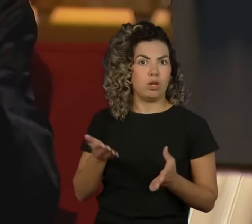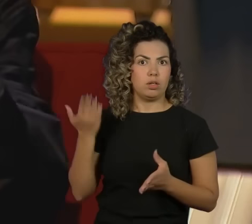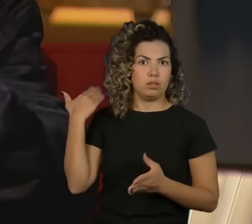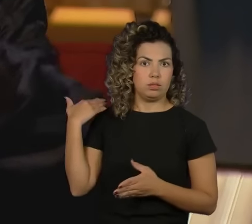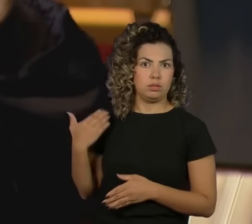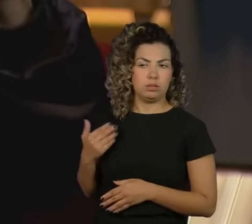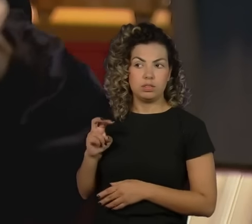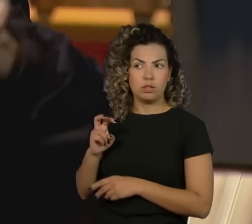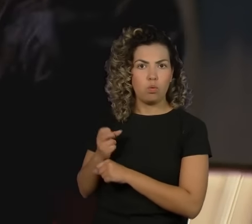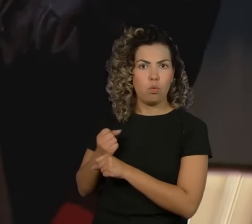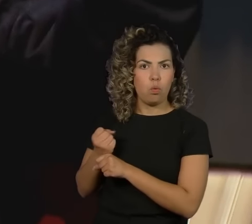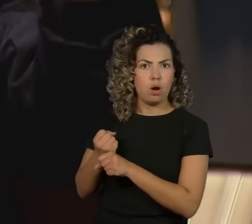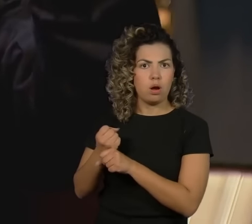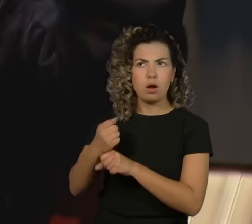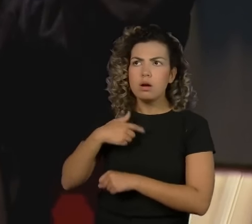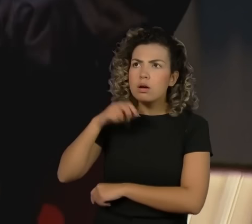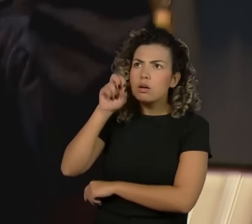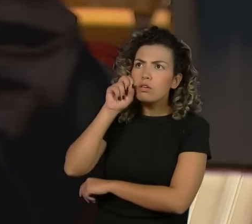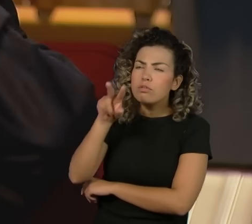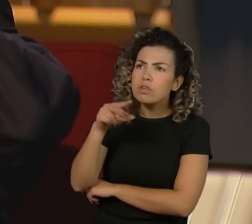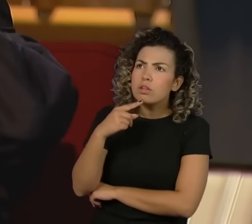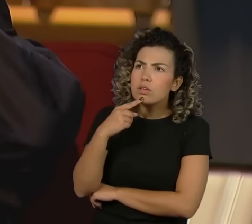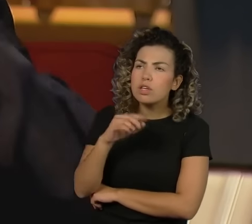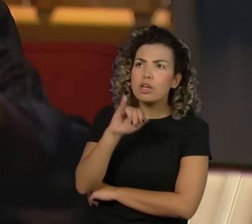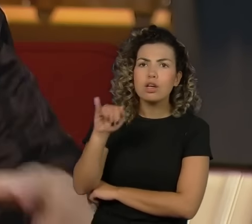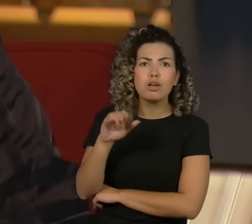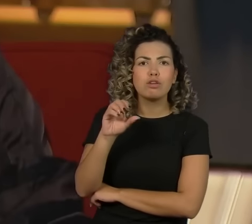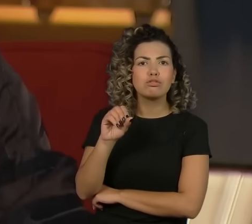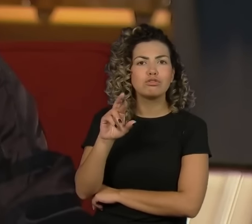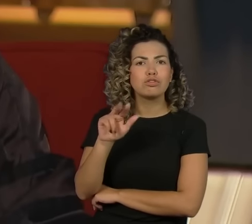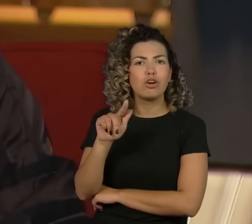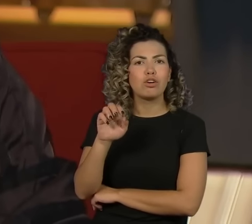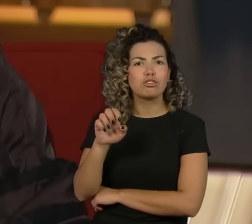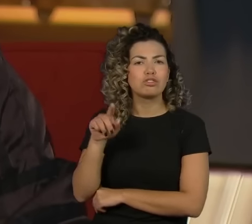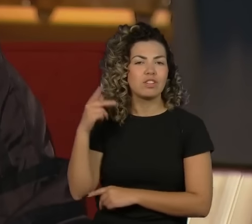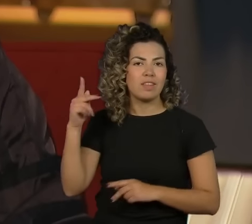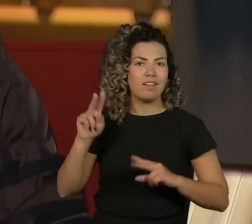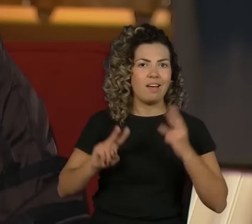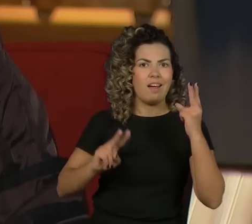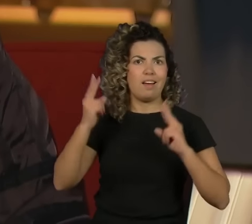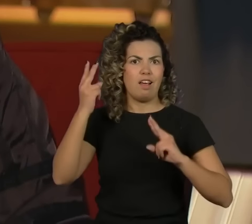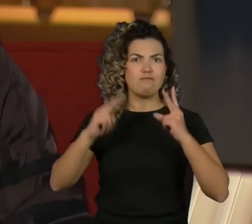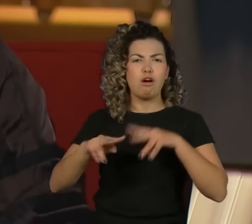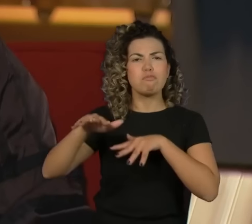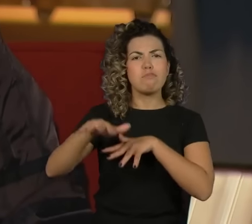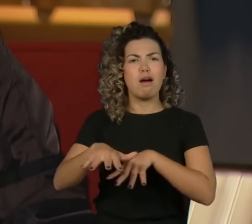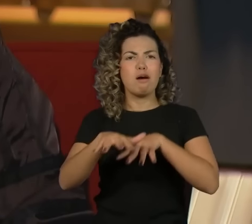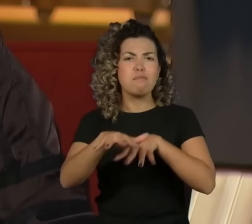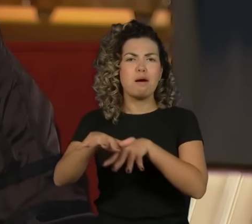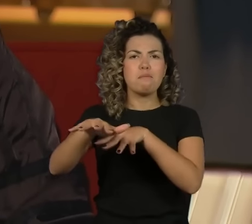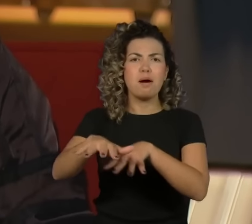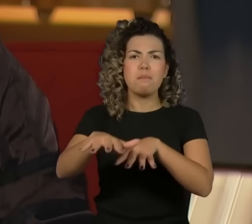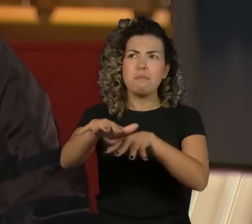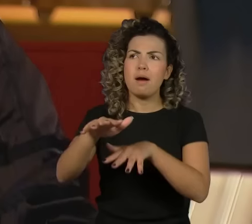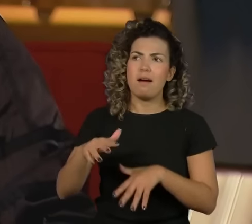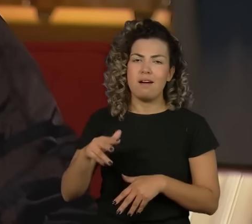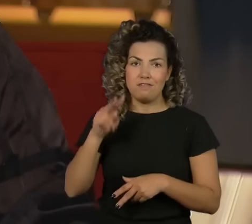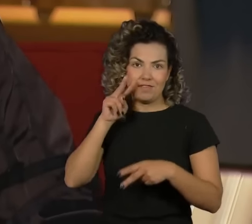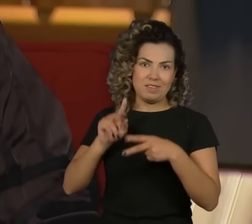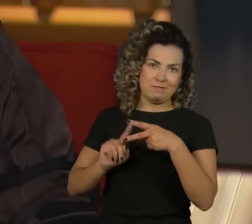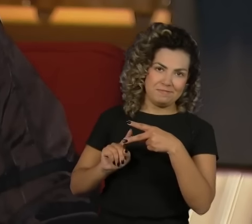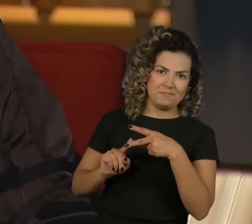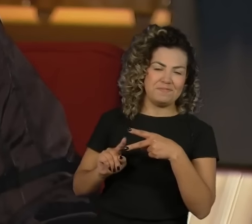Jorge Ben desfilando no Salgueiro. Né? Salgueiro, para mim, é uma escola... E era futebol, cara. Eram as